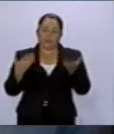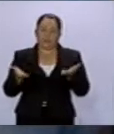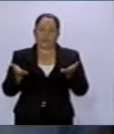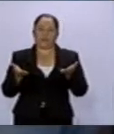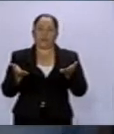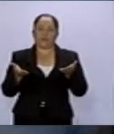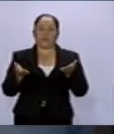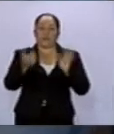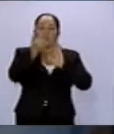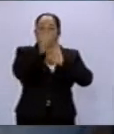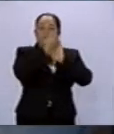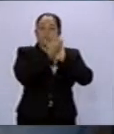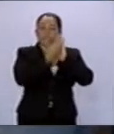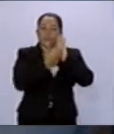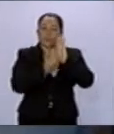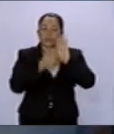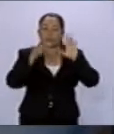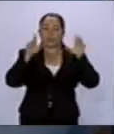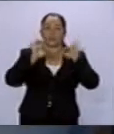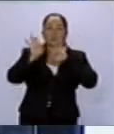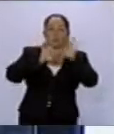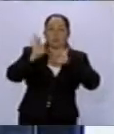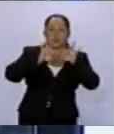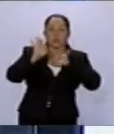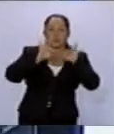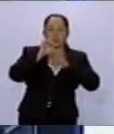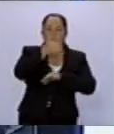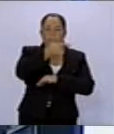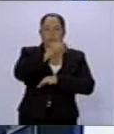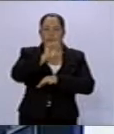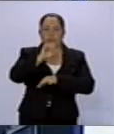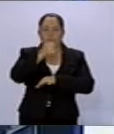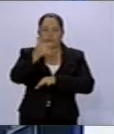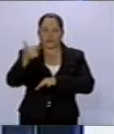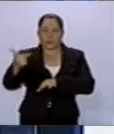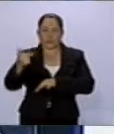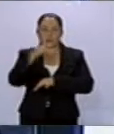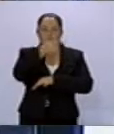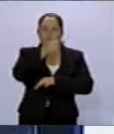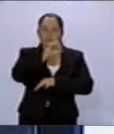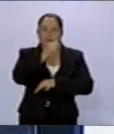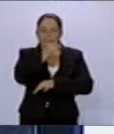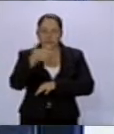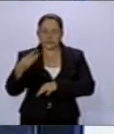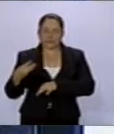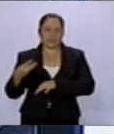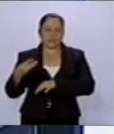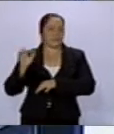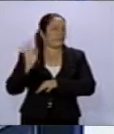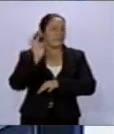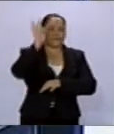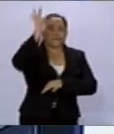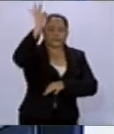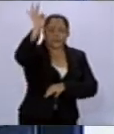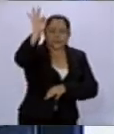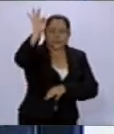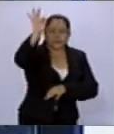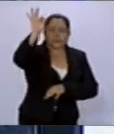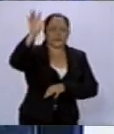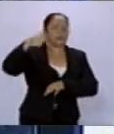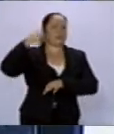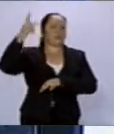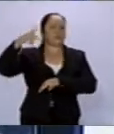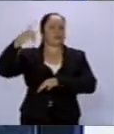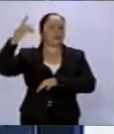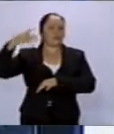são projetos estruturantes para 2021/2022 2023 os governantes que virão sejam quais forem vão estar engolidos